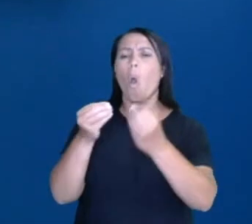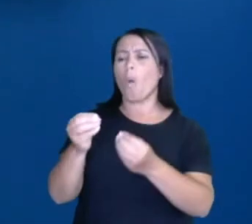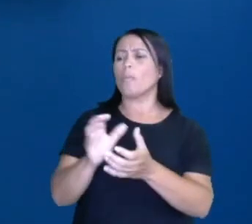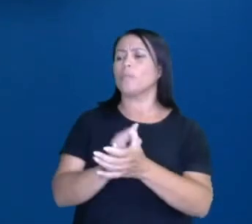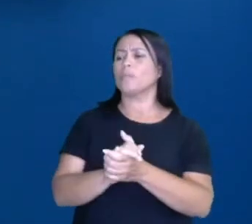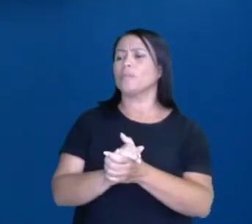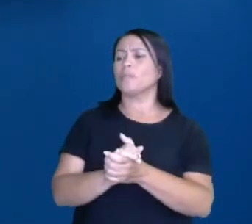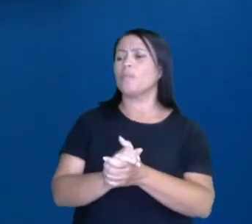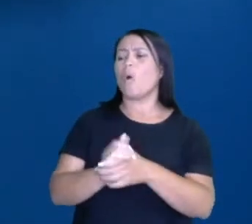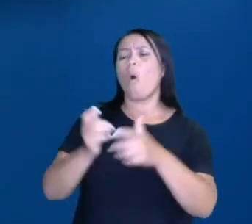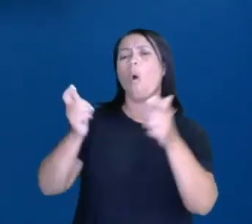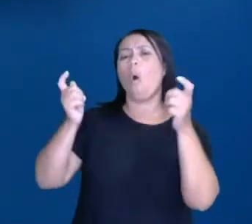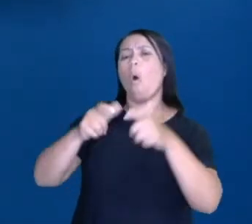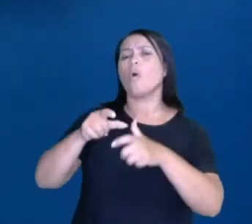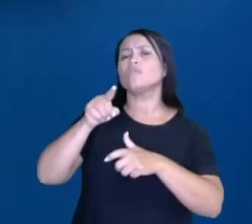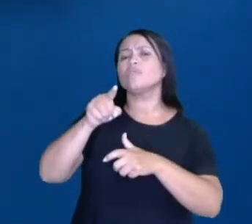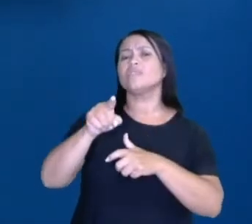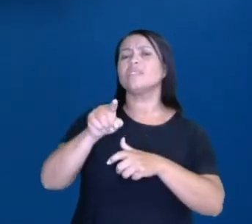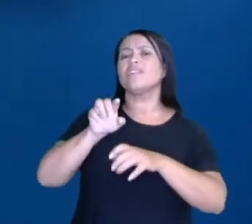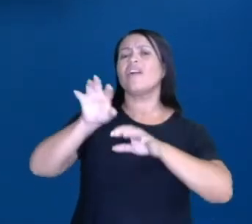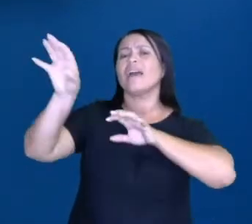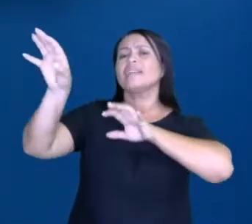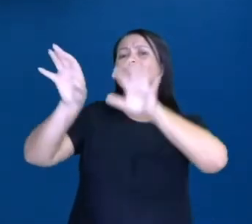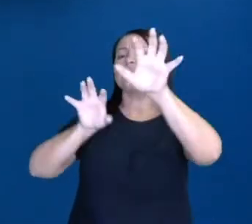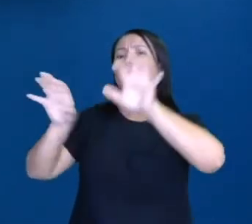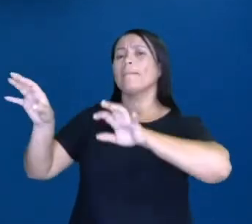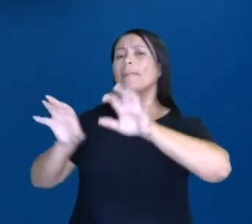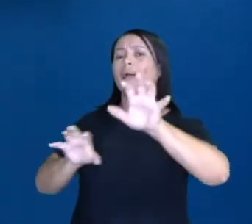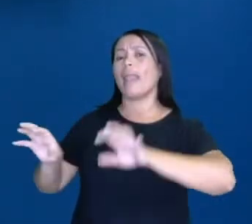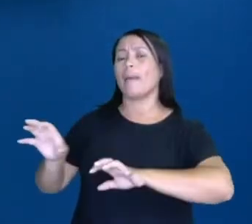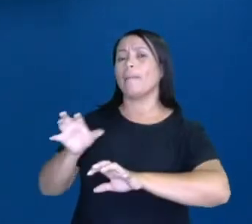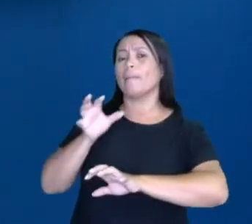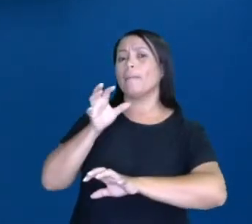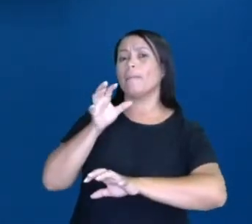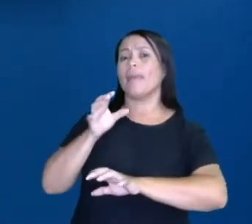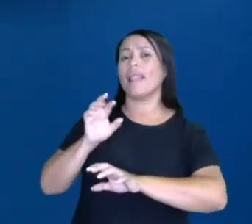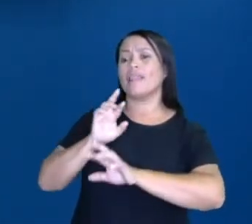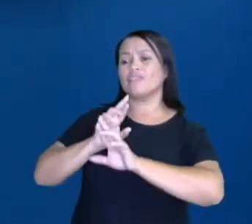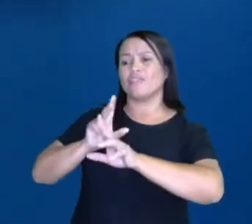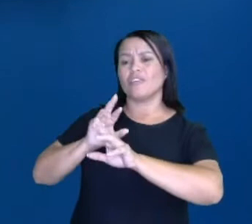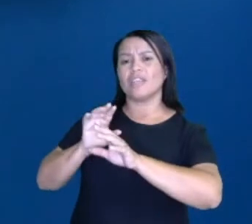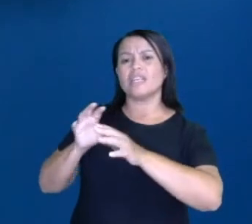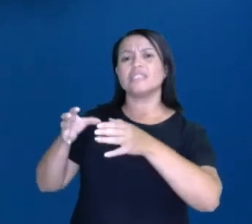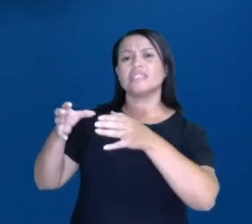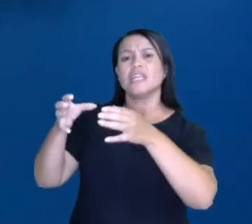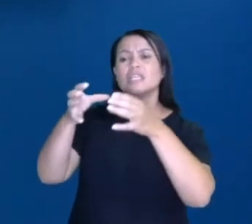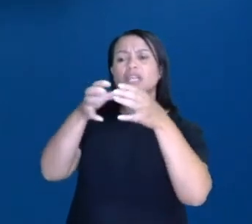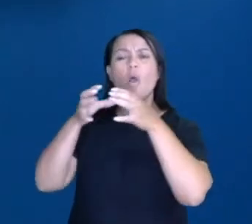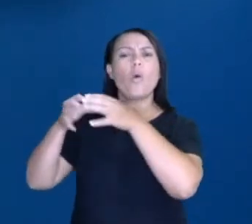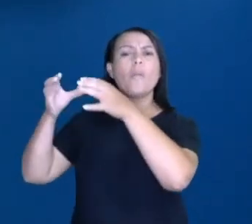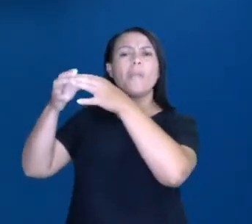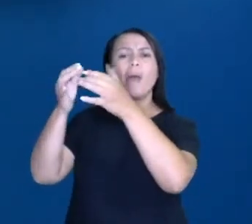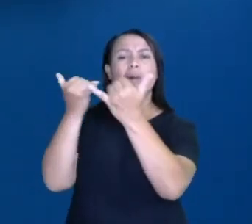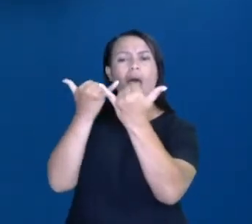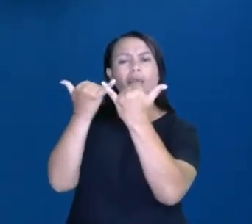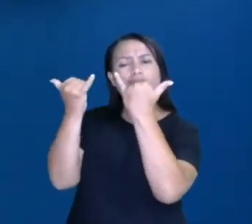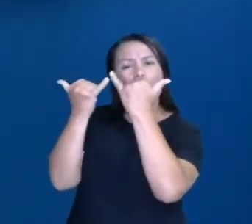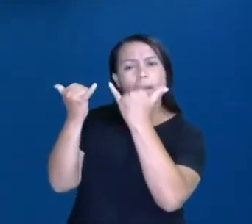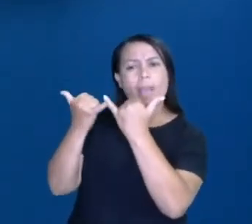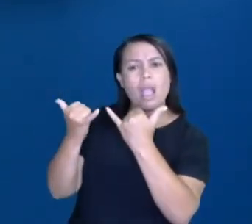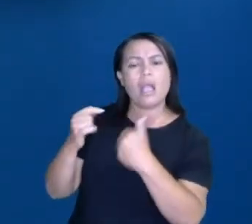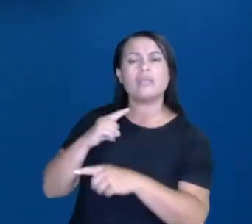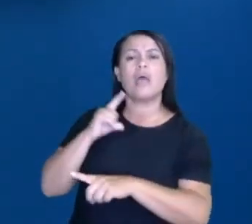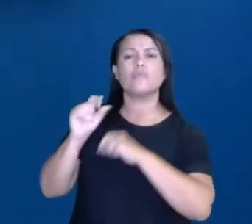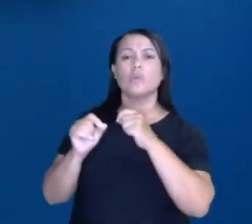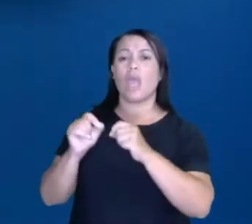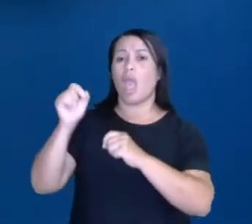coloquei assim, onde você vai separar pelas diferenças e agrupar pelas semelhanças. Aí a gente tem um mapa